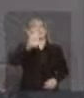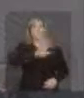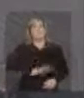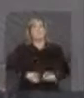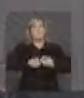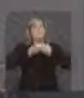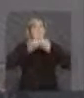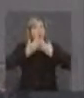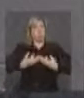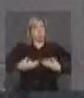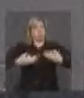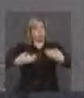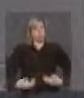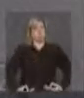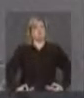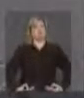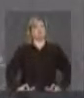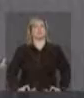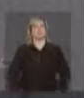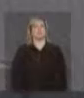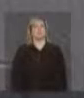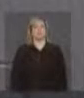de qualidade e humanizado.